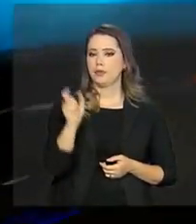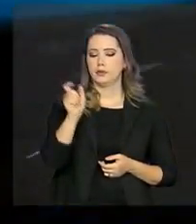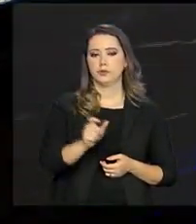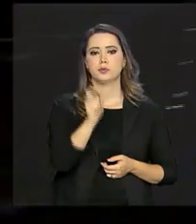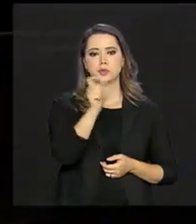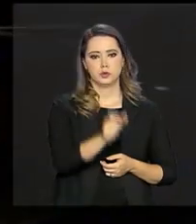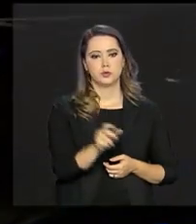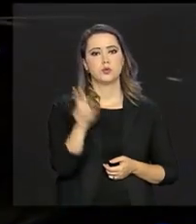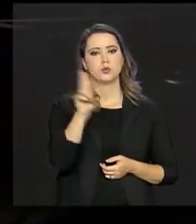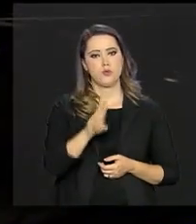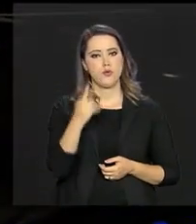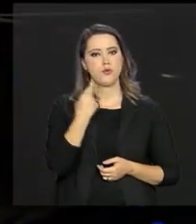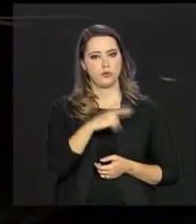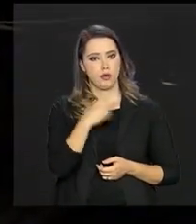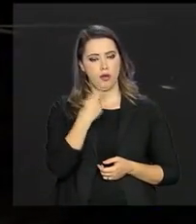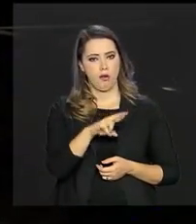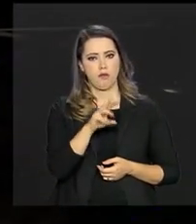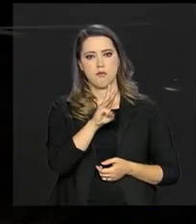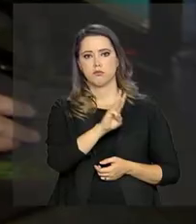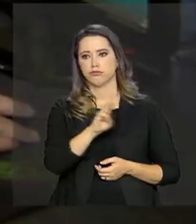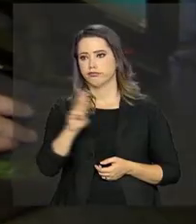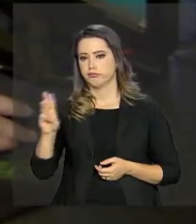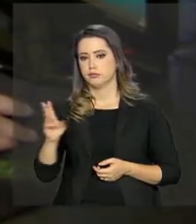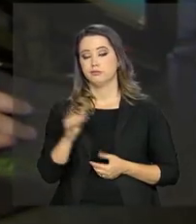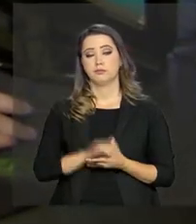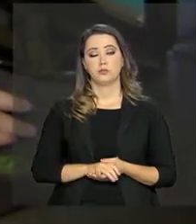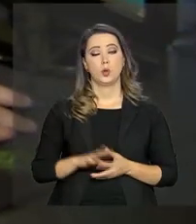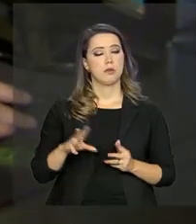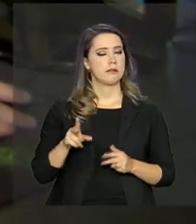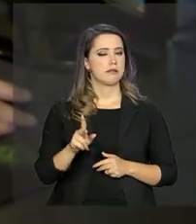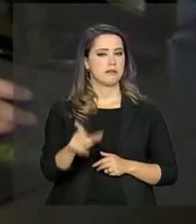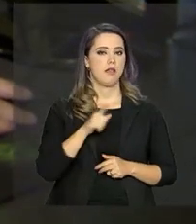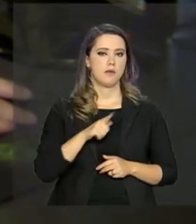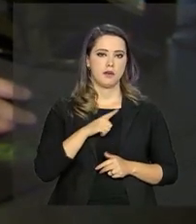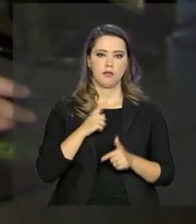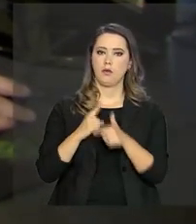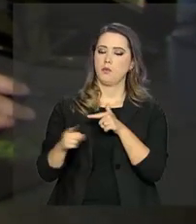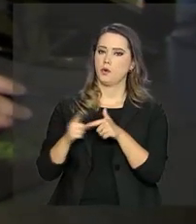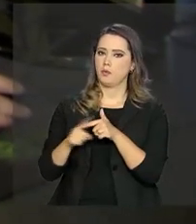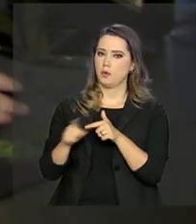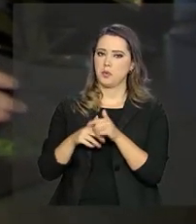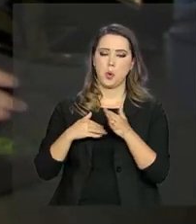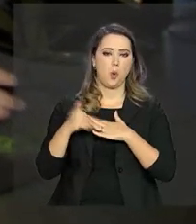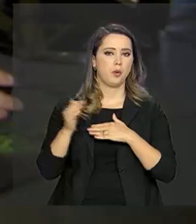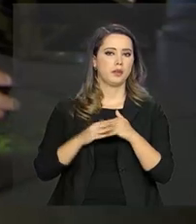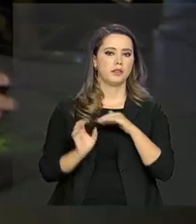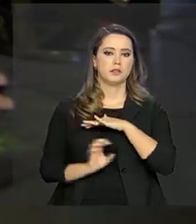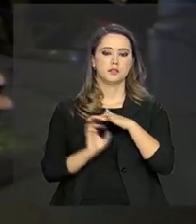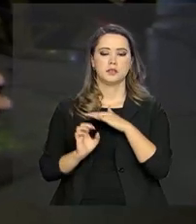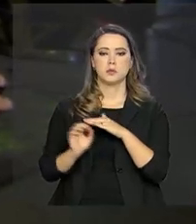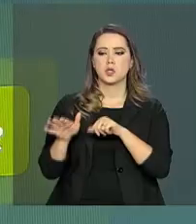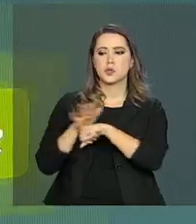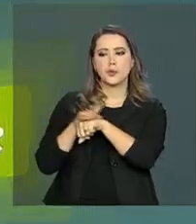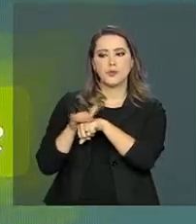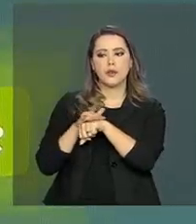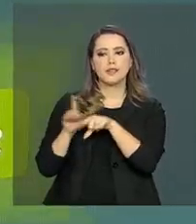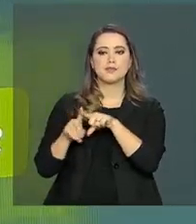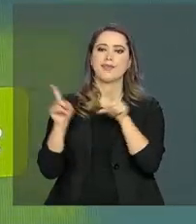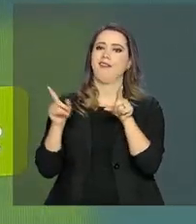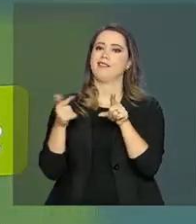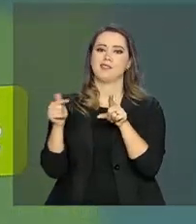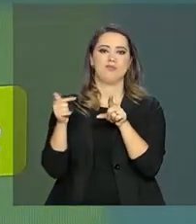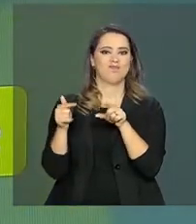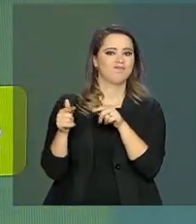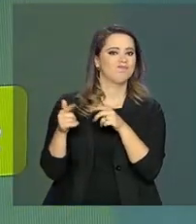que utilizam o consumidor quanto o gov toda vez que ele tem um problema com alguma empresa tenta negociar mas se a situação